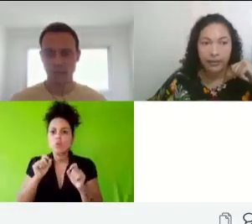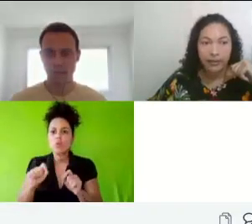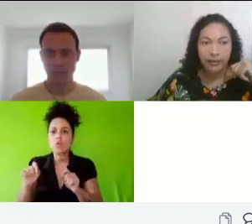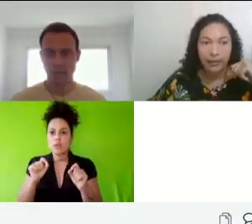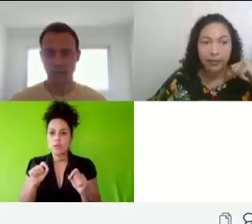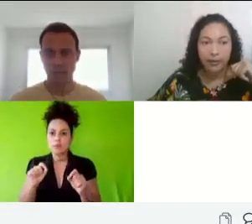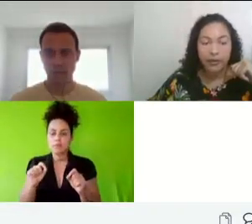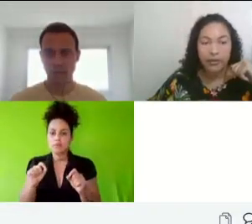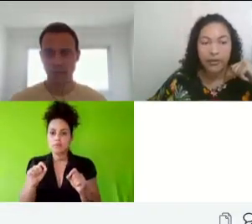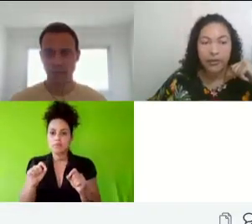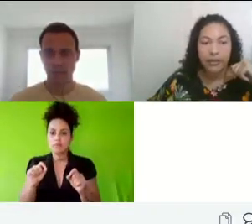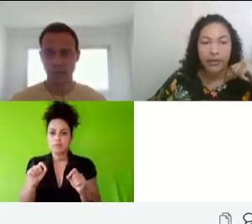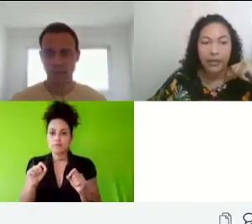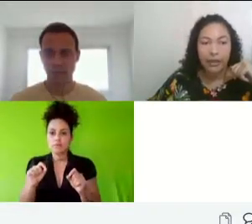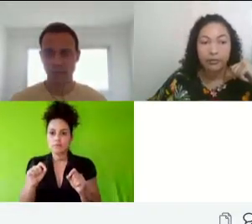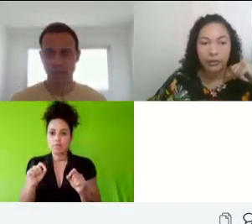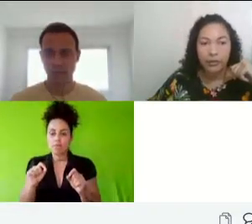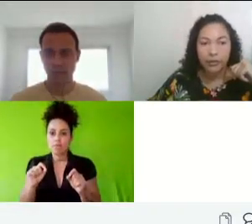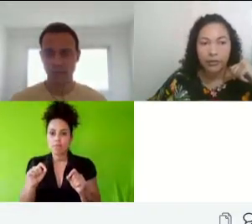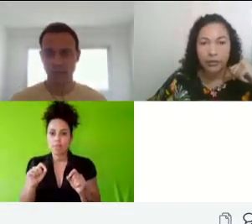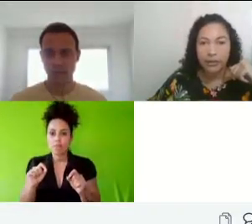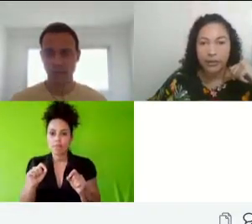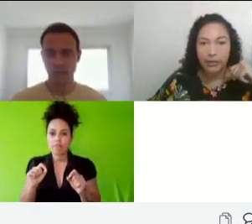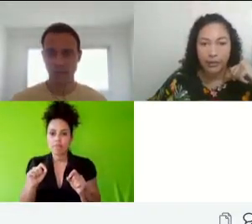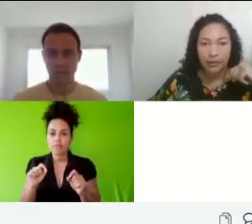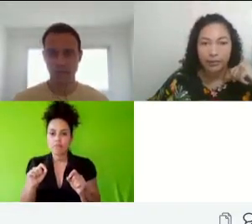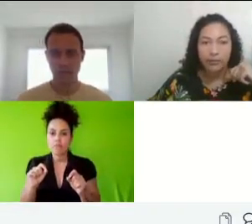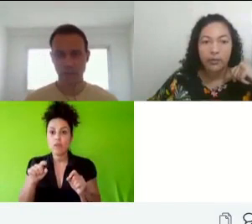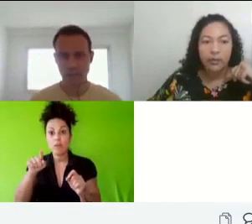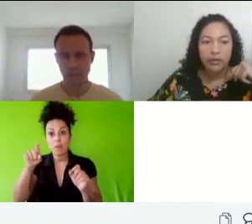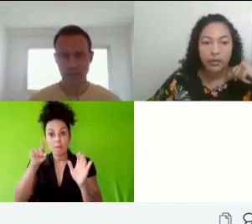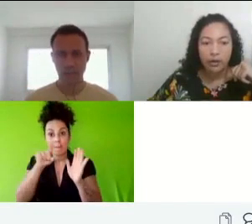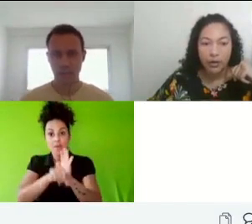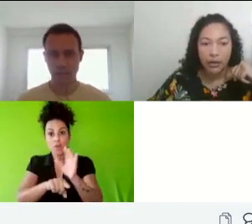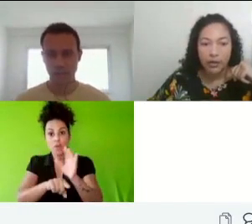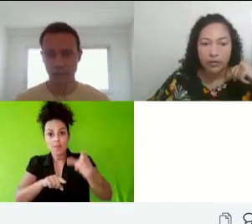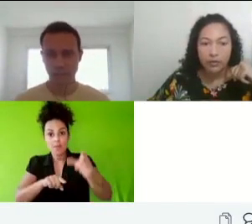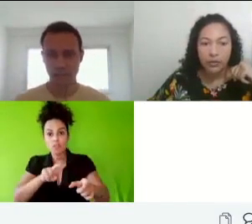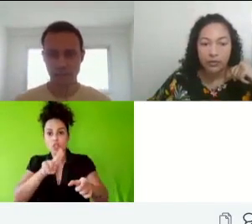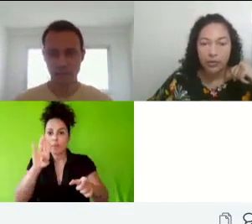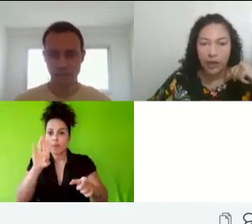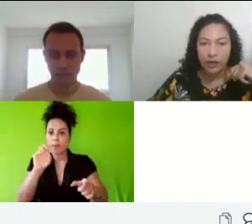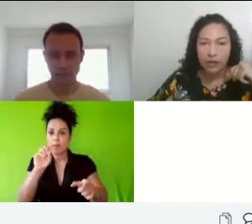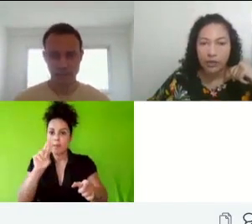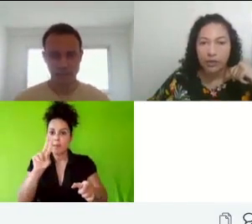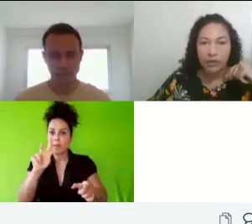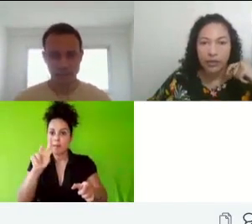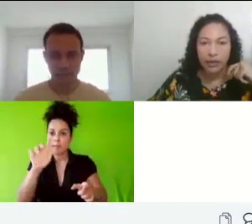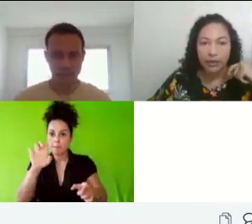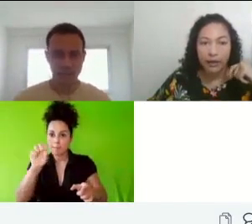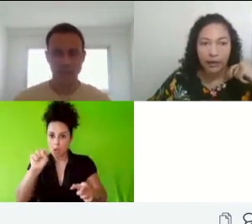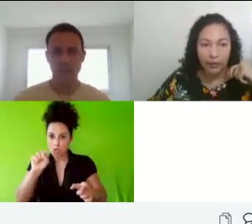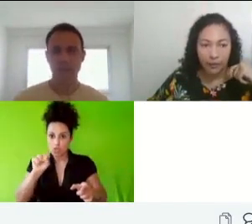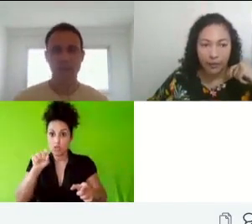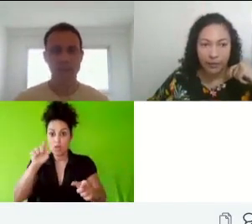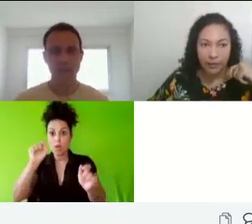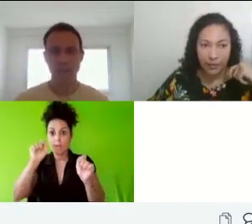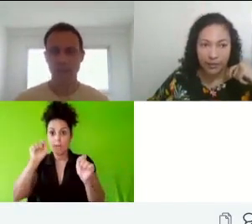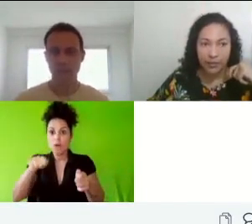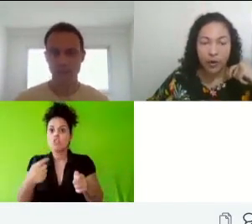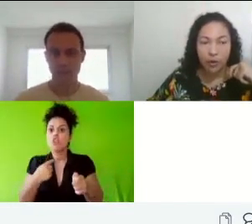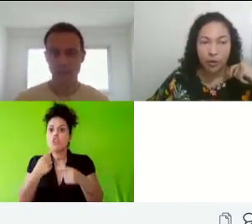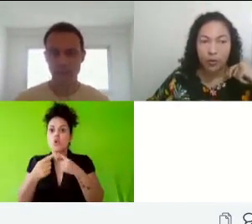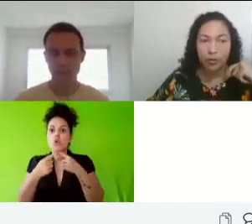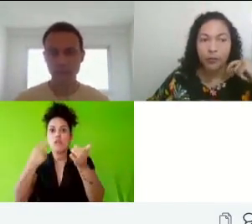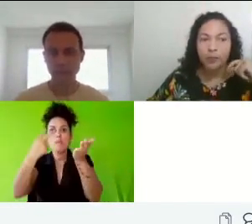Anne, né, Borges, que ela é do nosso setor de seleção. Só colocar as dúvidas no chat que ela vai responder para